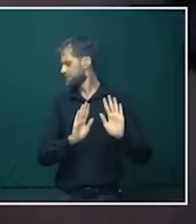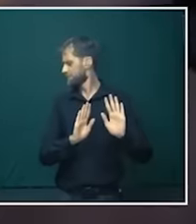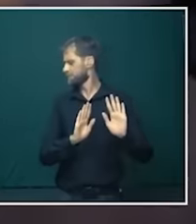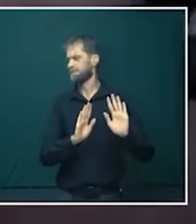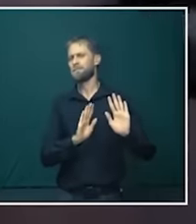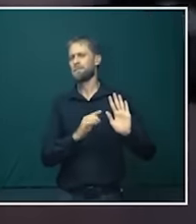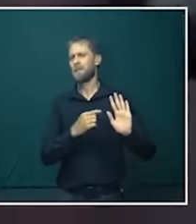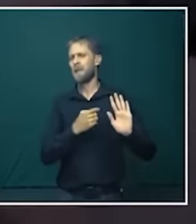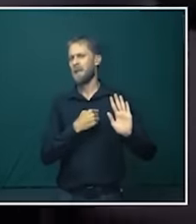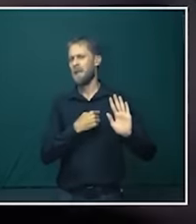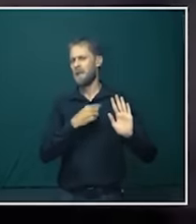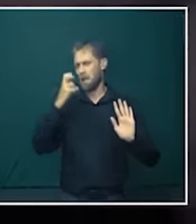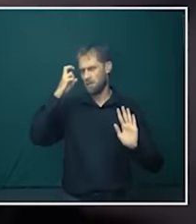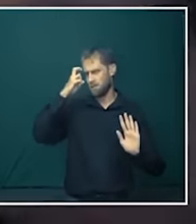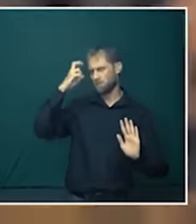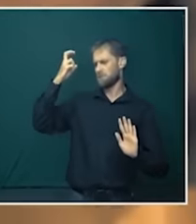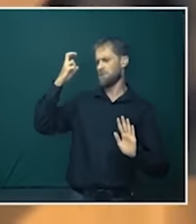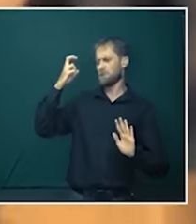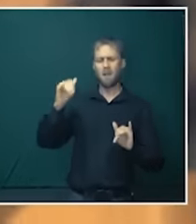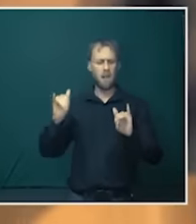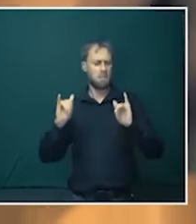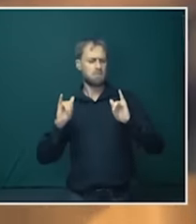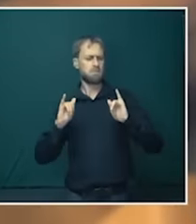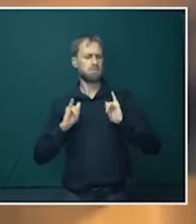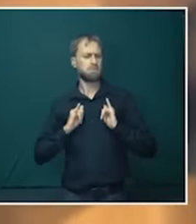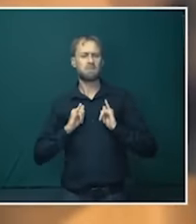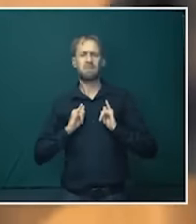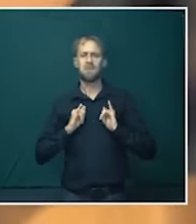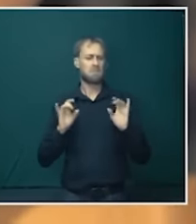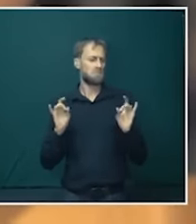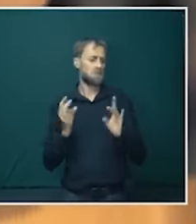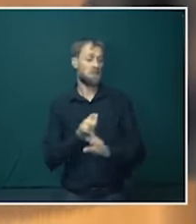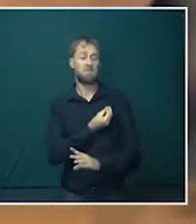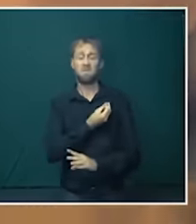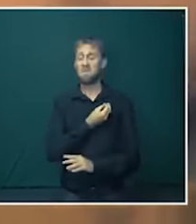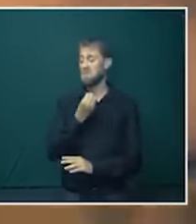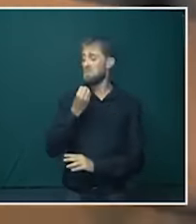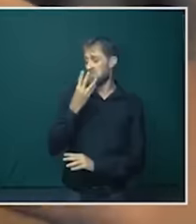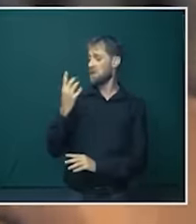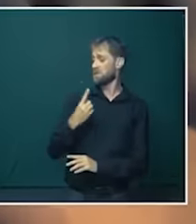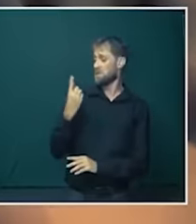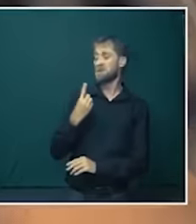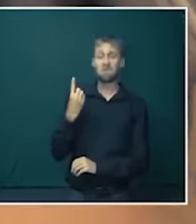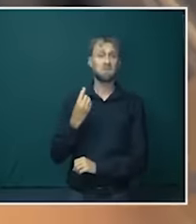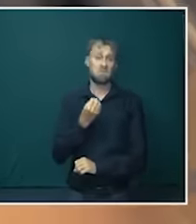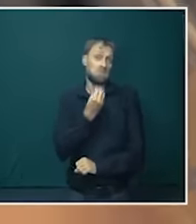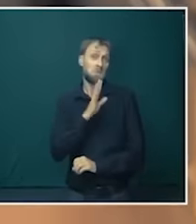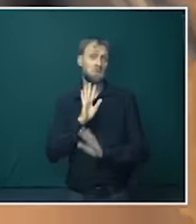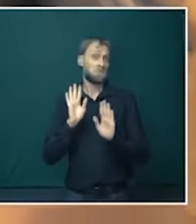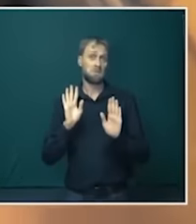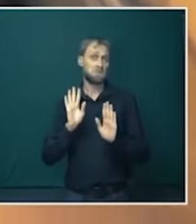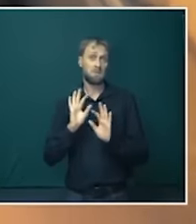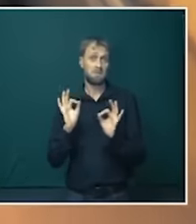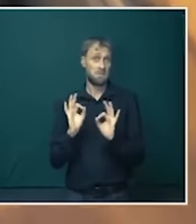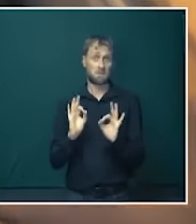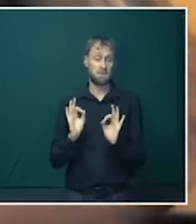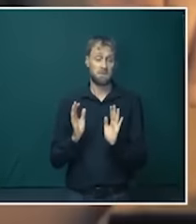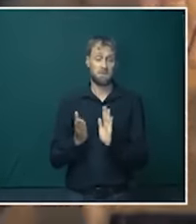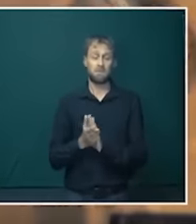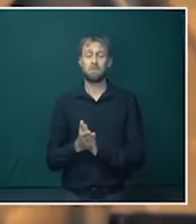Um cara esperto, fechado no meu canto, eu só vivi assim. Só assim. Só assim, só